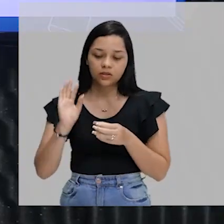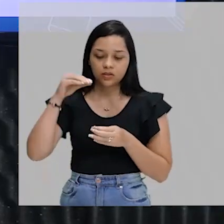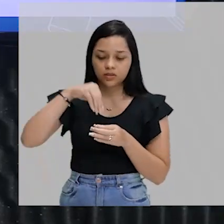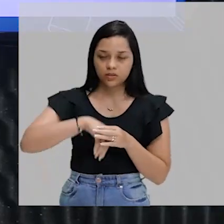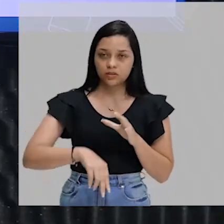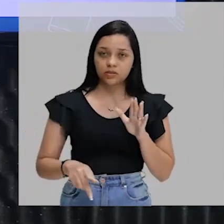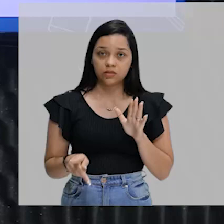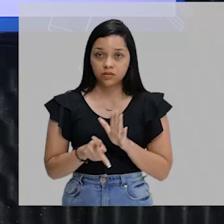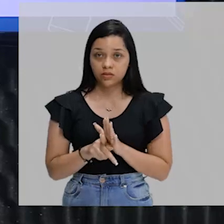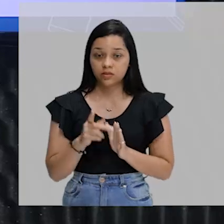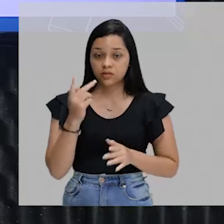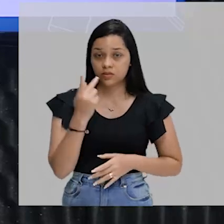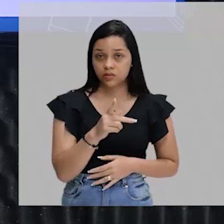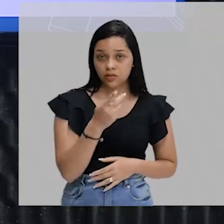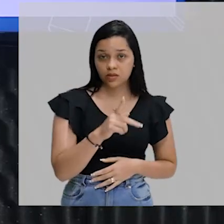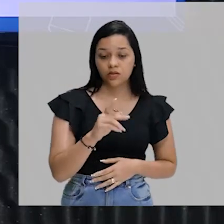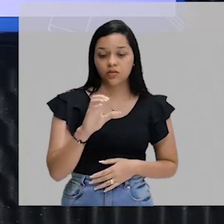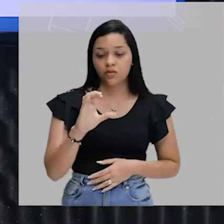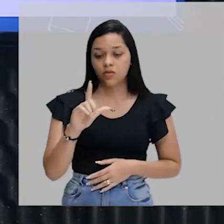desses transgenes nos